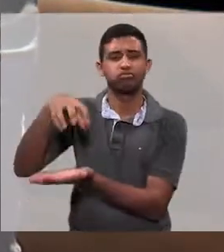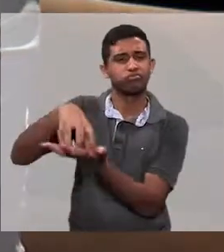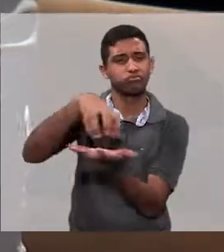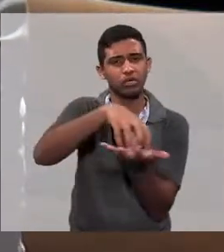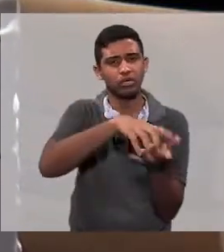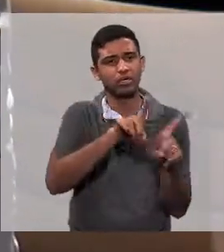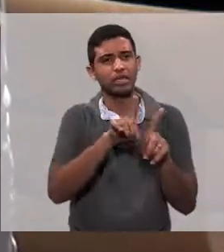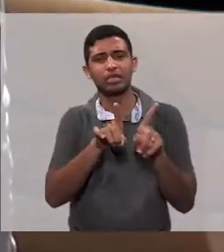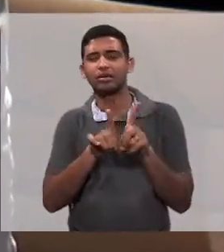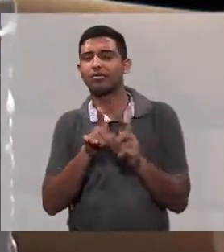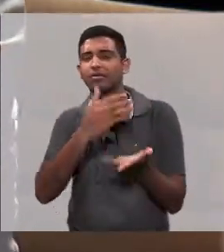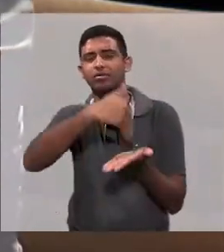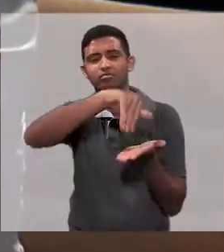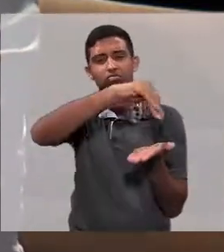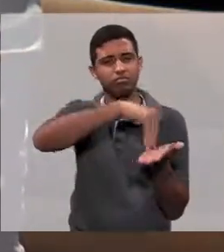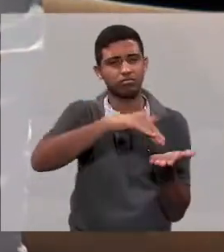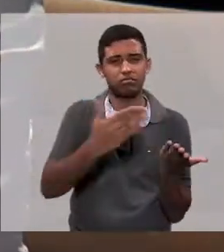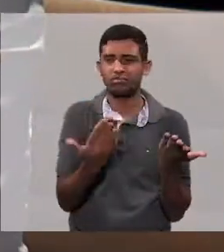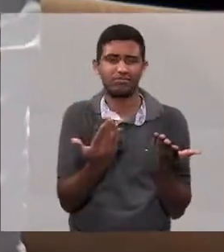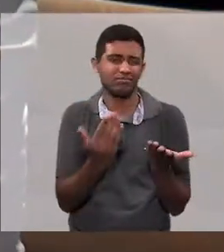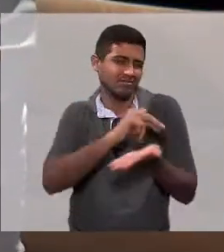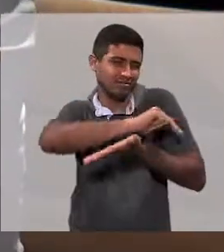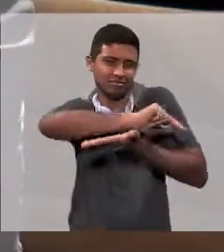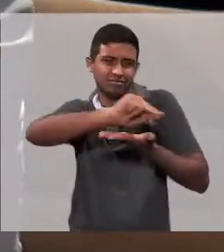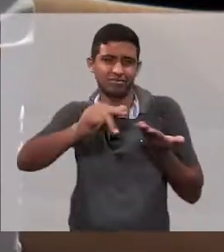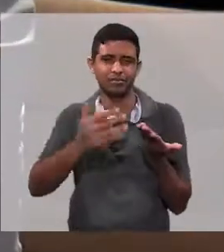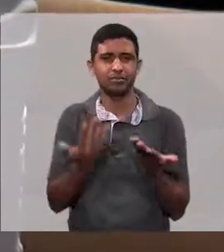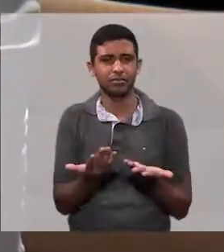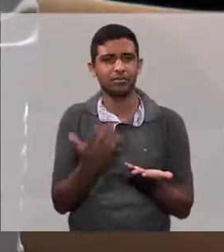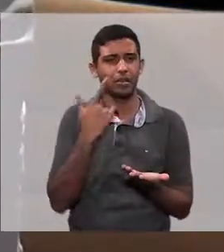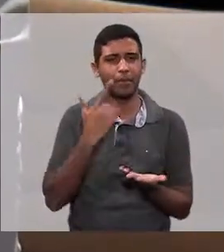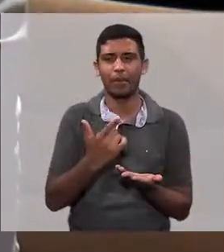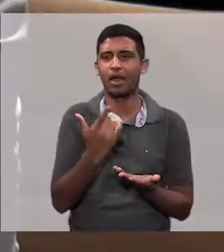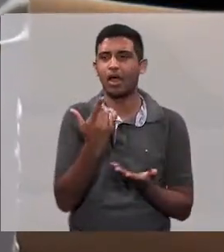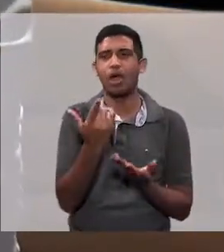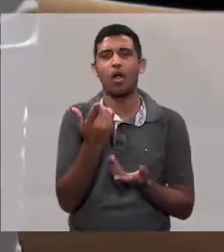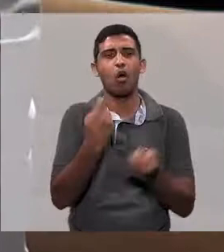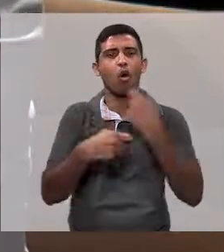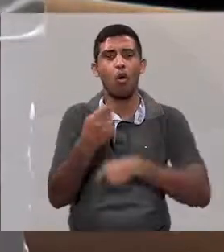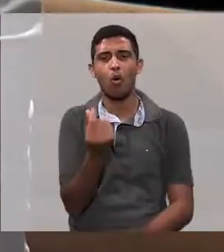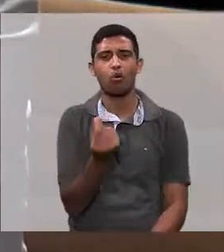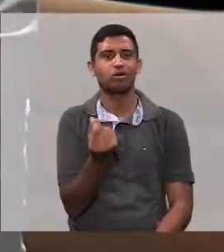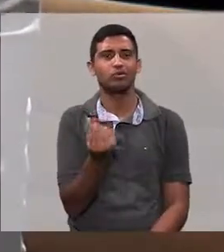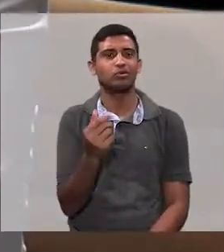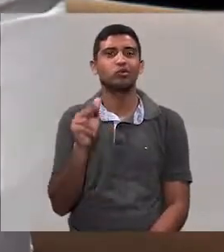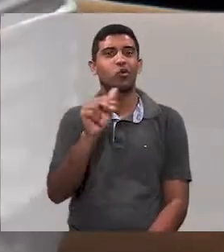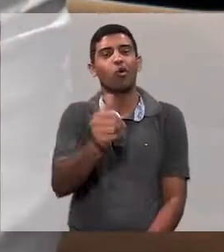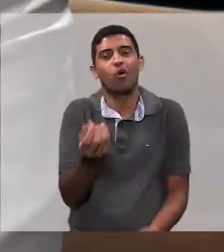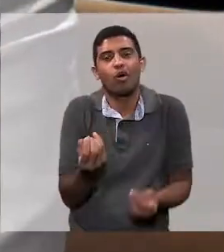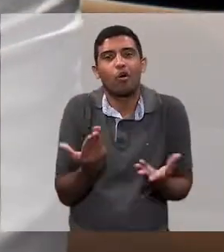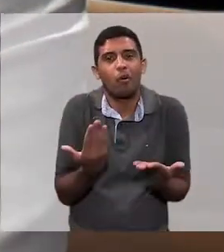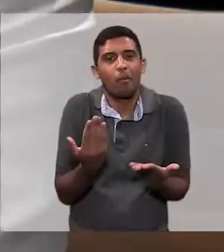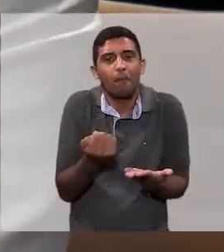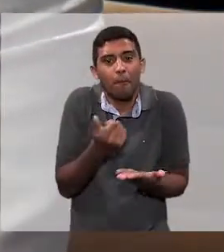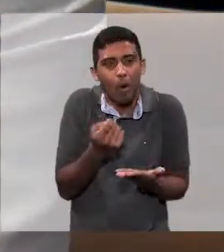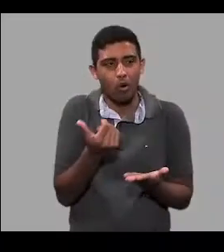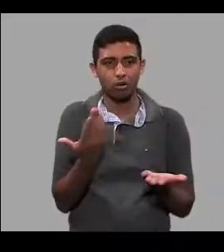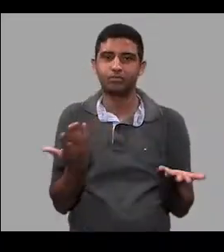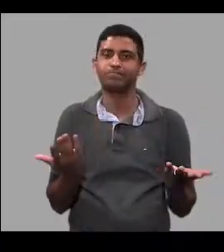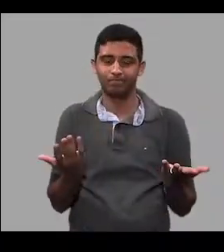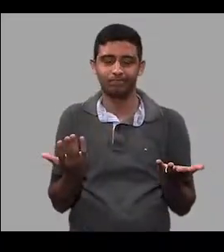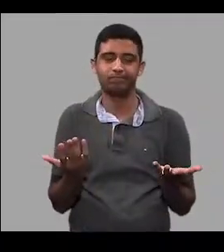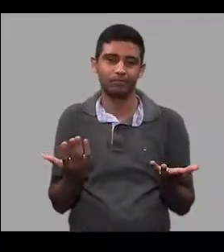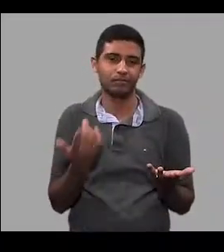fundações, tem secretarias e, enfim, mas orçamento nunca tem e é muito curto,